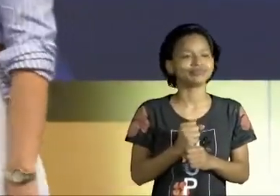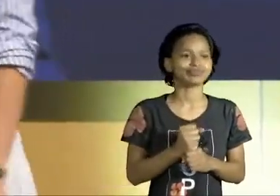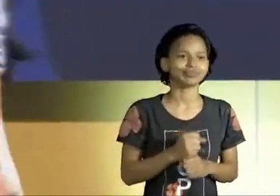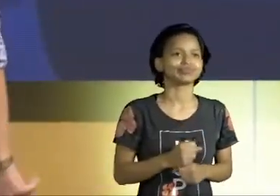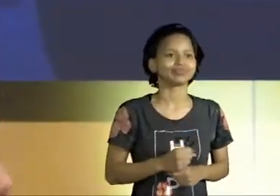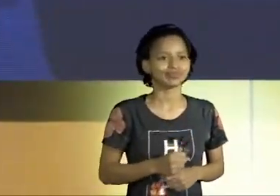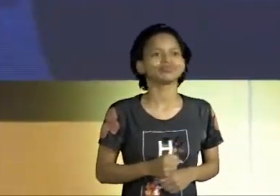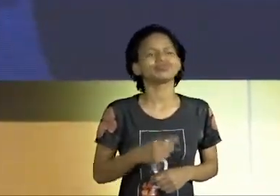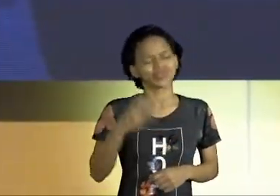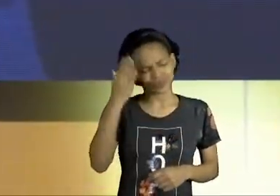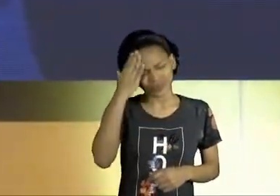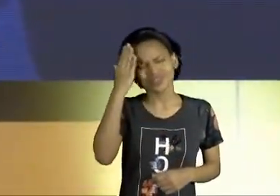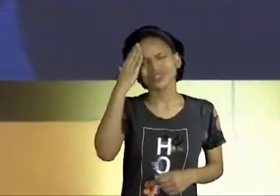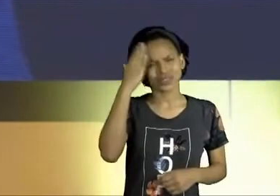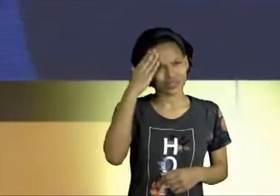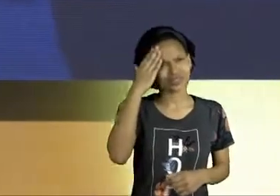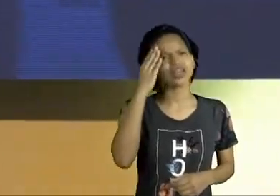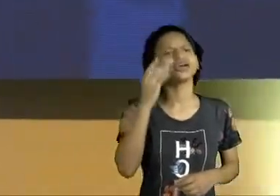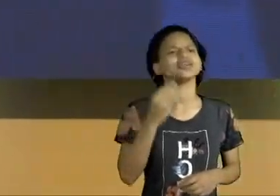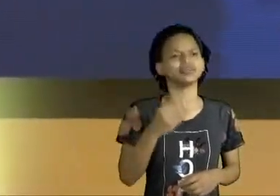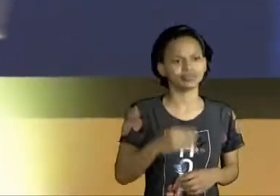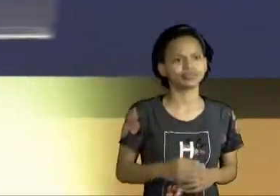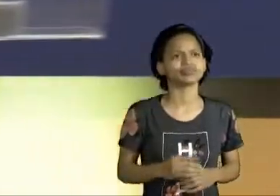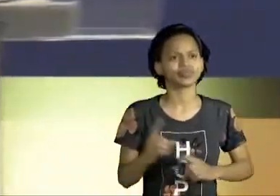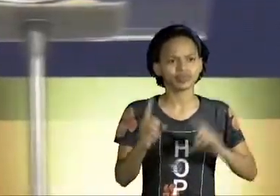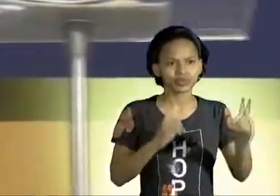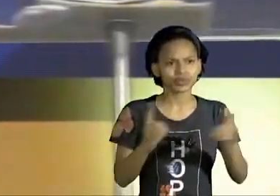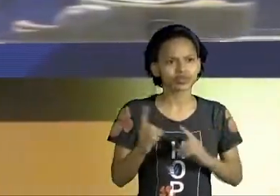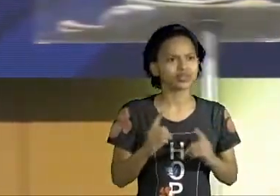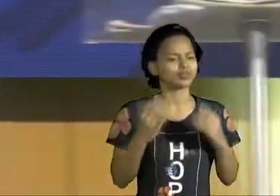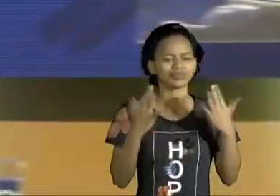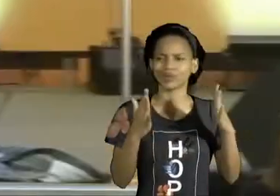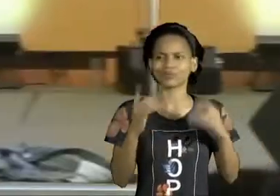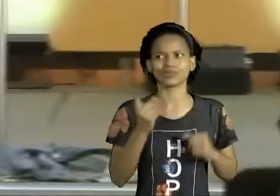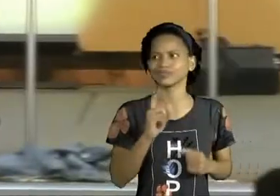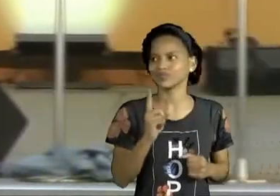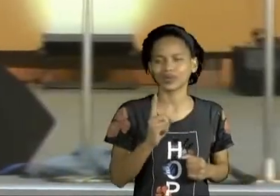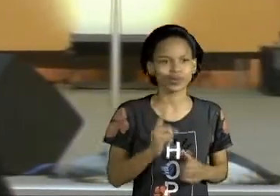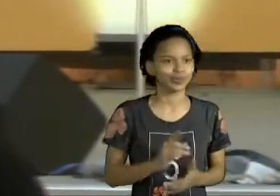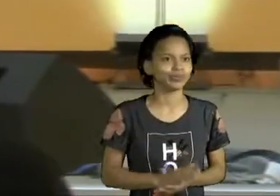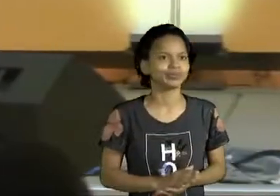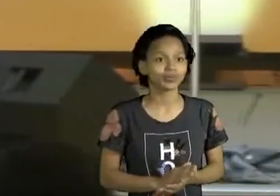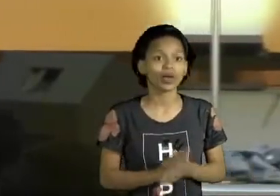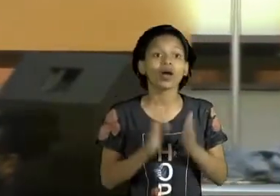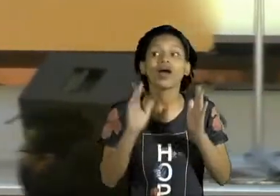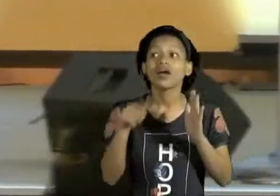Aleluia. Você não vai aplaudir ninguém, você vai orar mais intensamente.